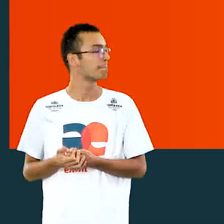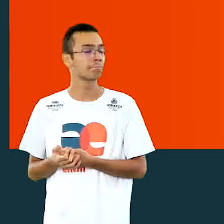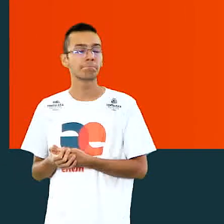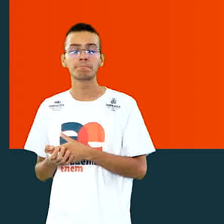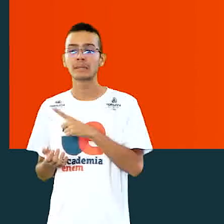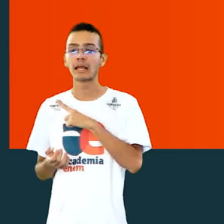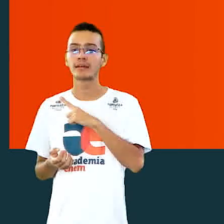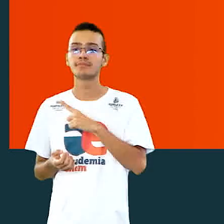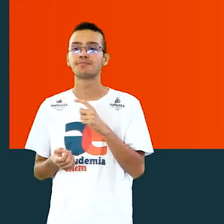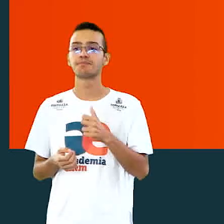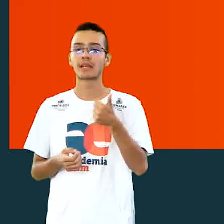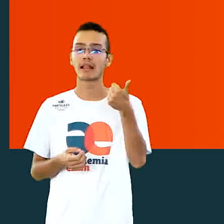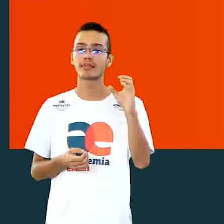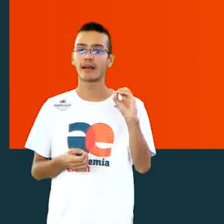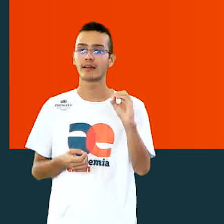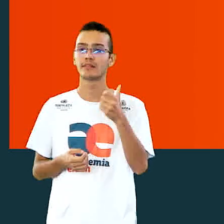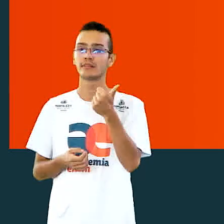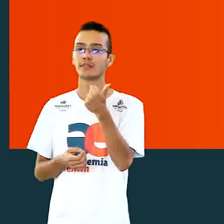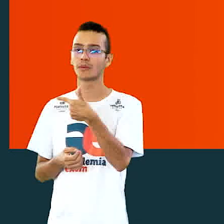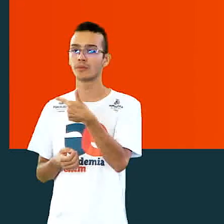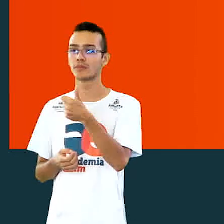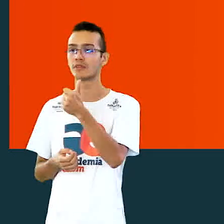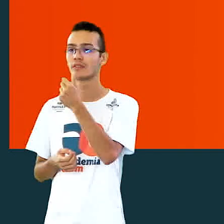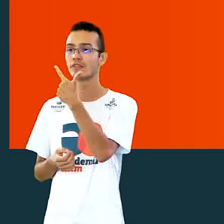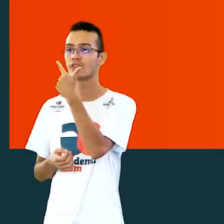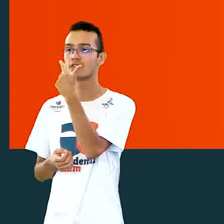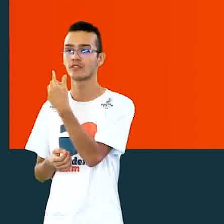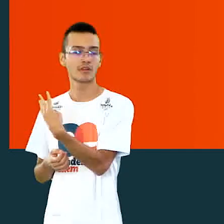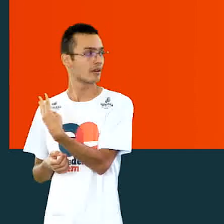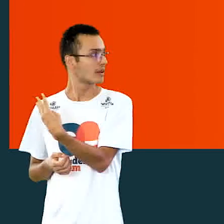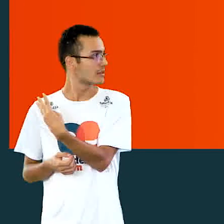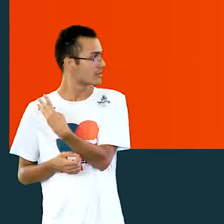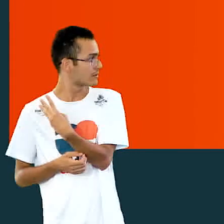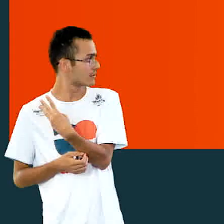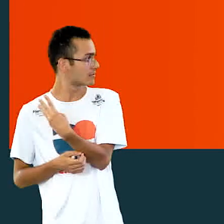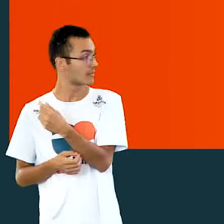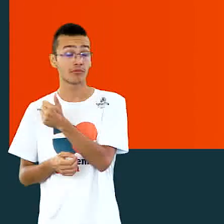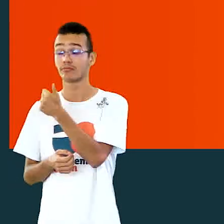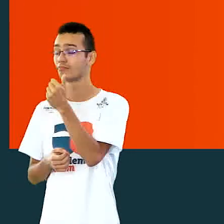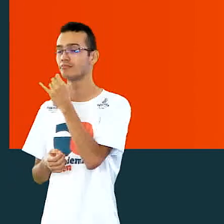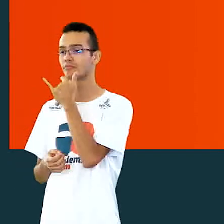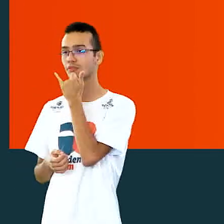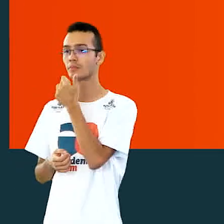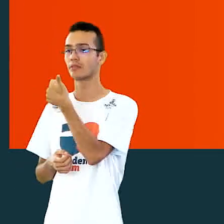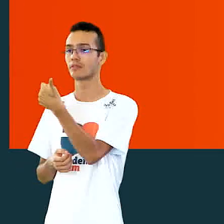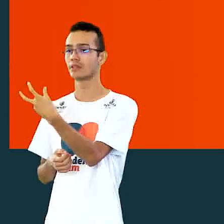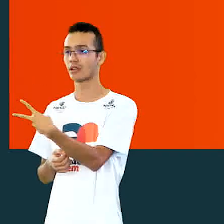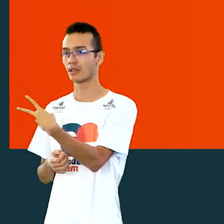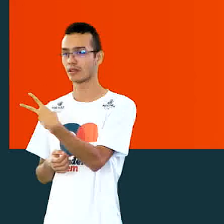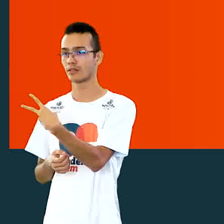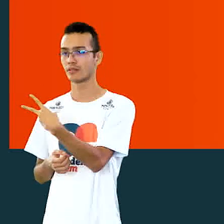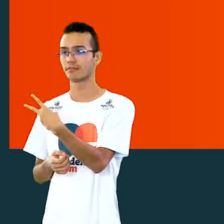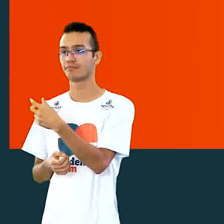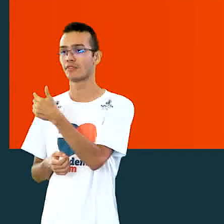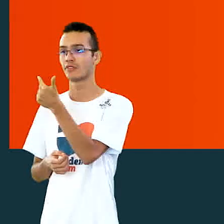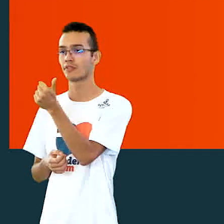10, 12, 13, 24, 25. Qual você escolheria? Se eu escolher o